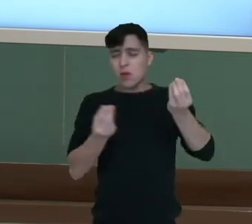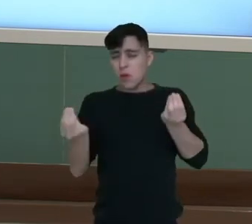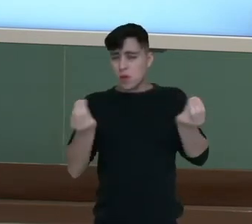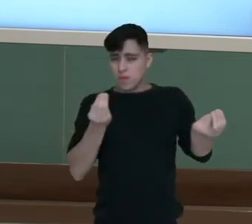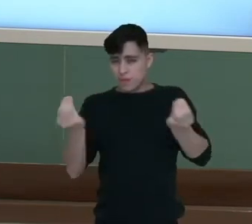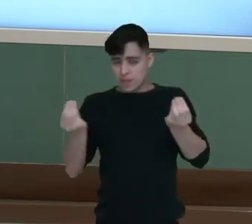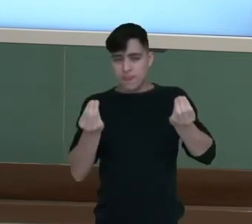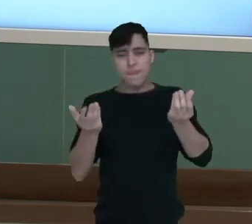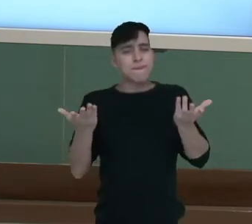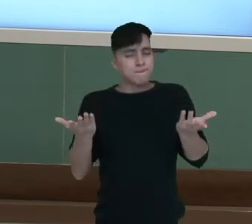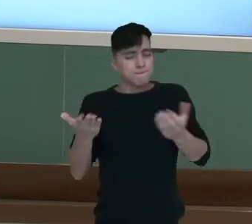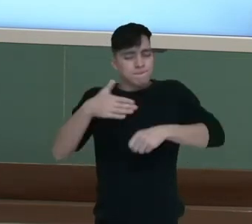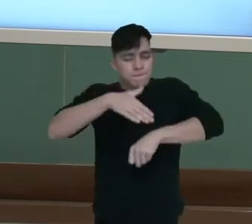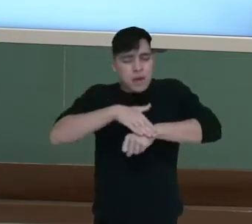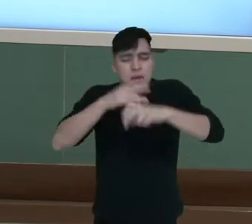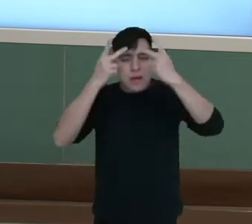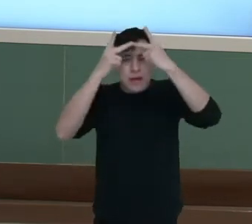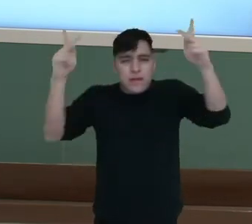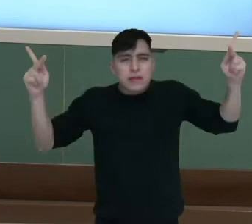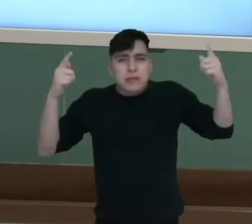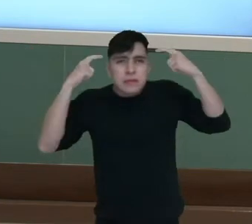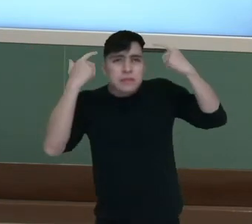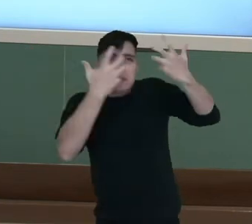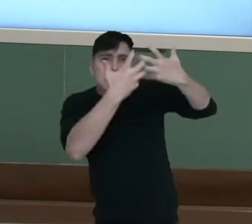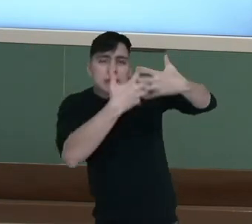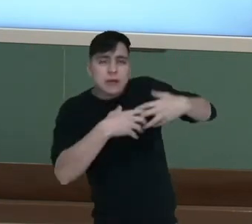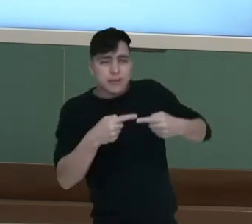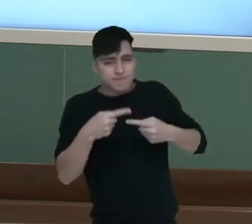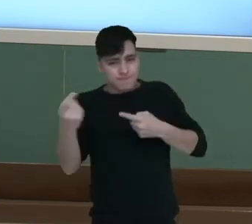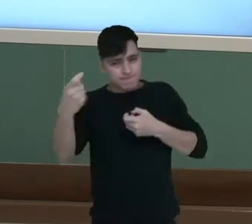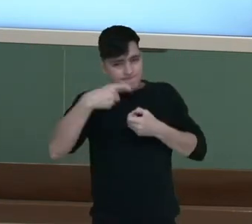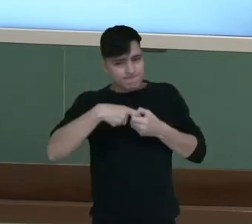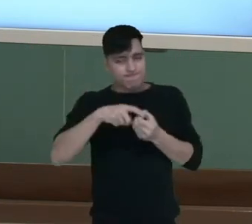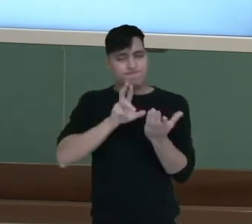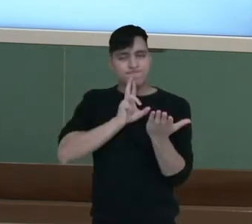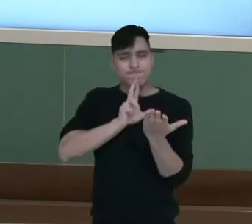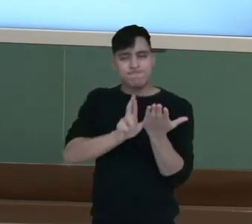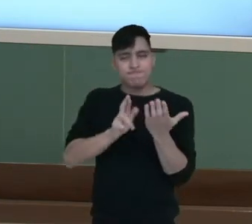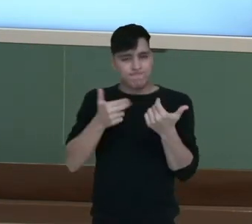Bem, eu vou dar um tempinho para vocês poderem pensar sobre isso, daqui a pouco a gente volta para responder.